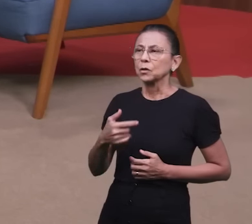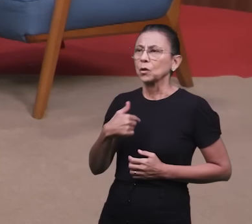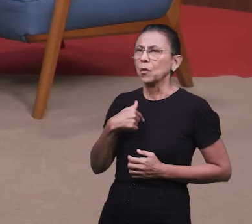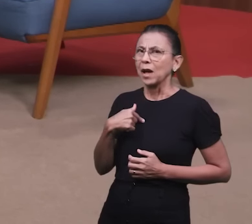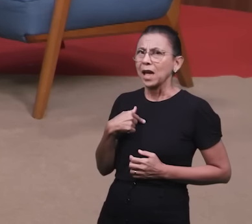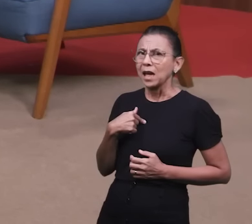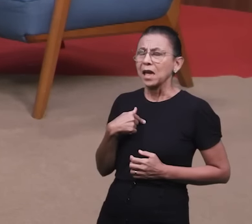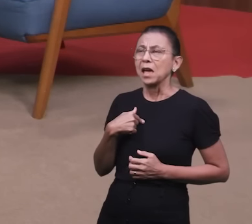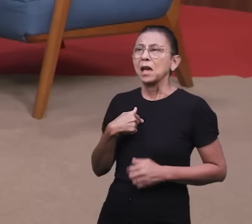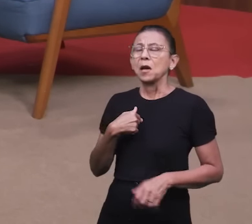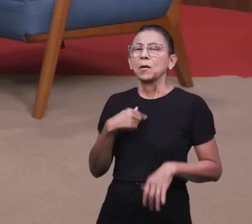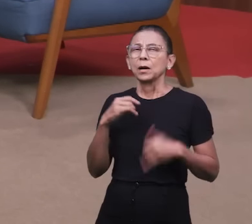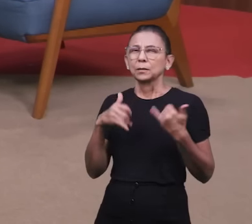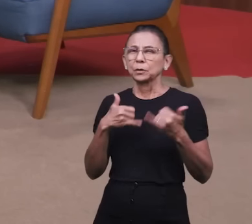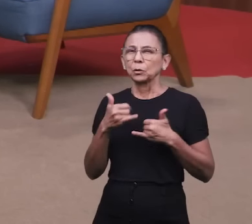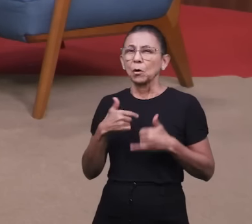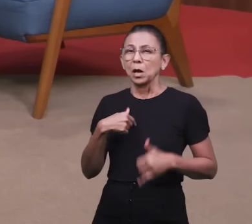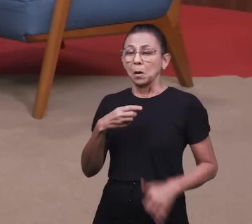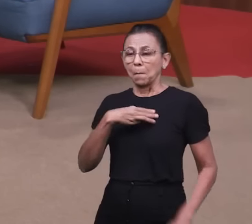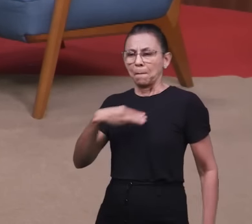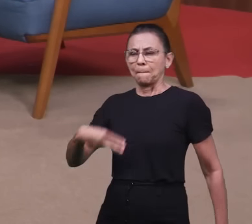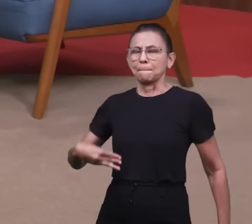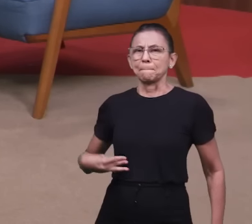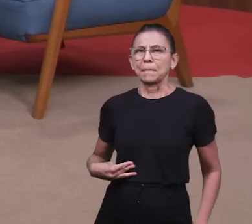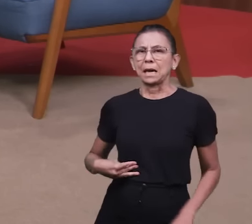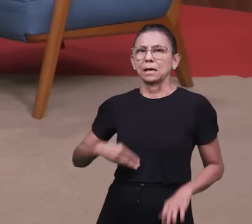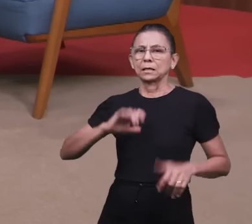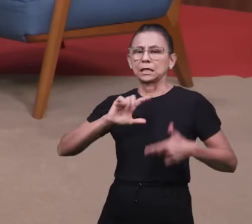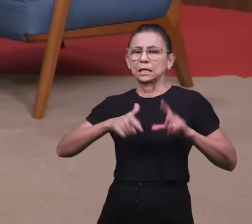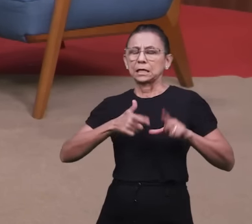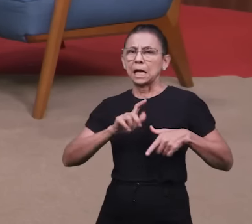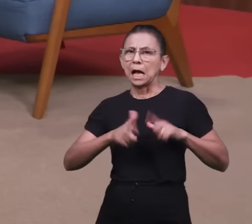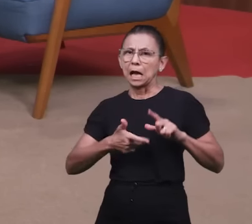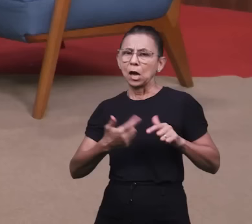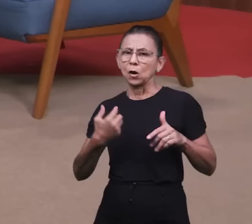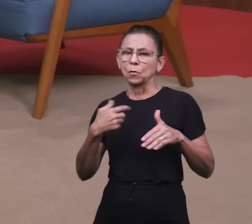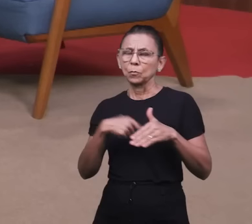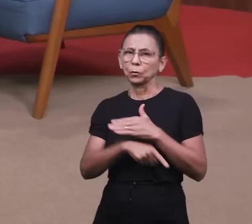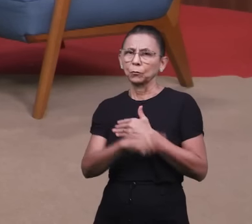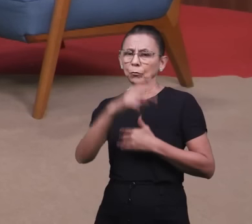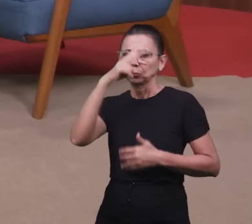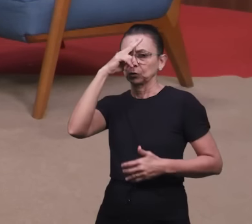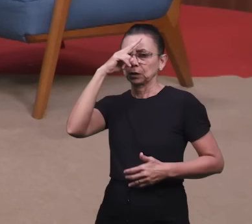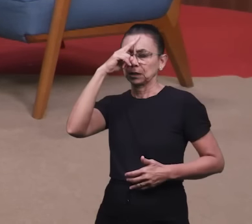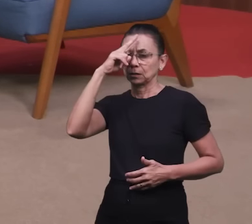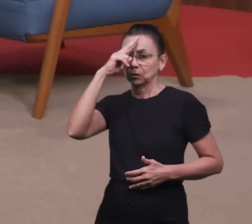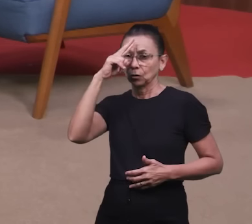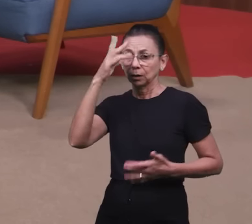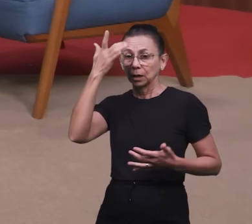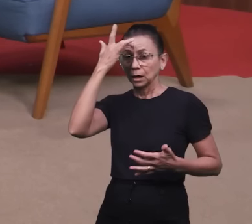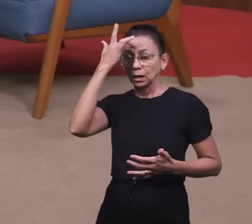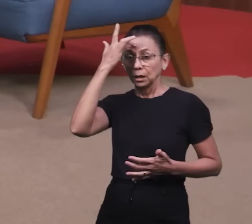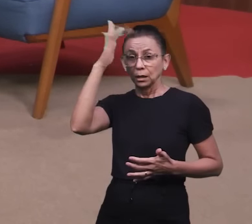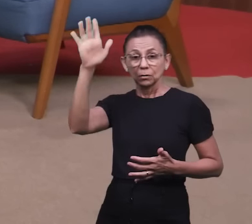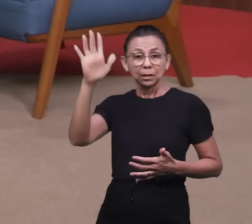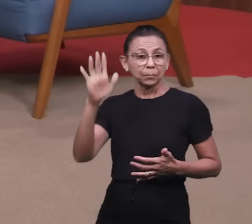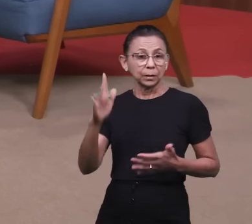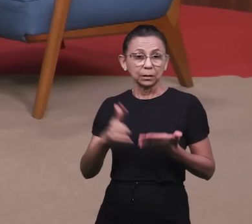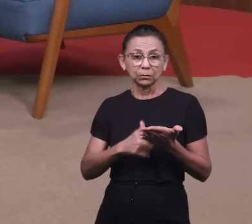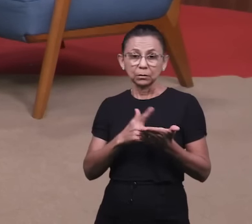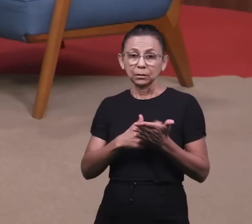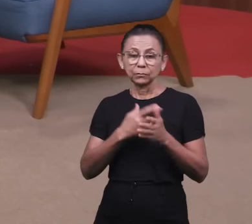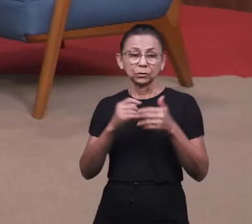que vai entender um posicionamento deles o homem conhece a história de Israel tem uma base